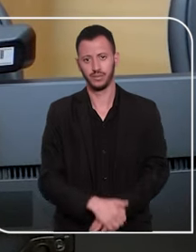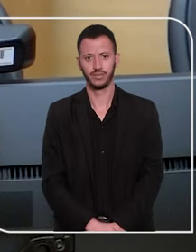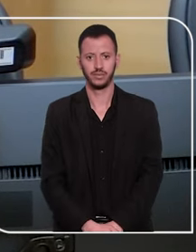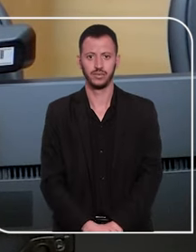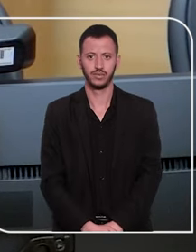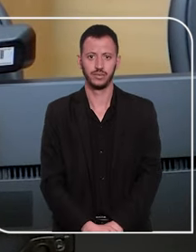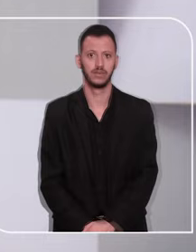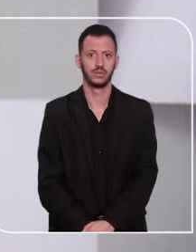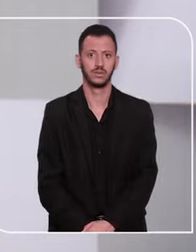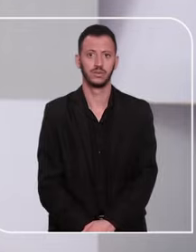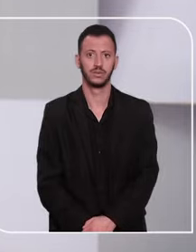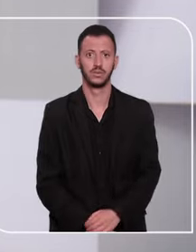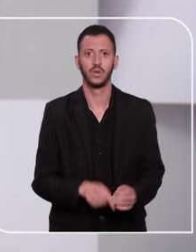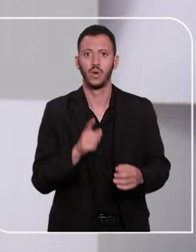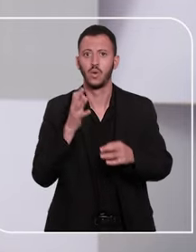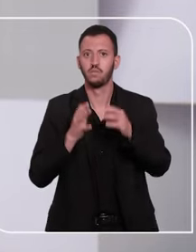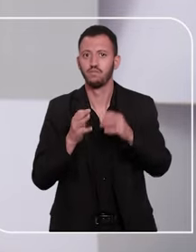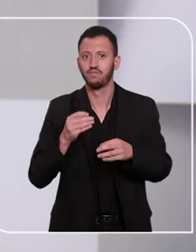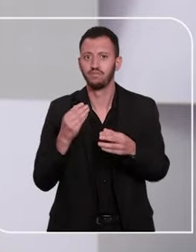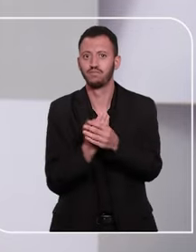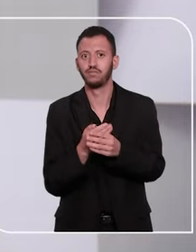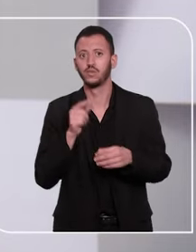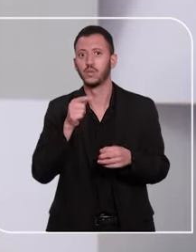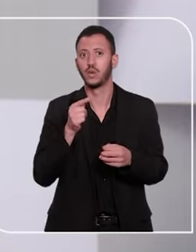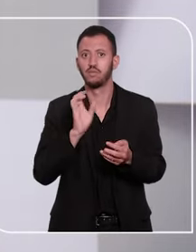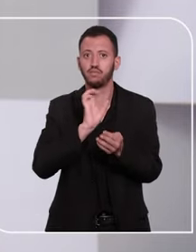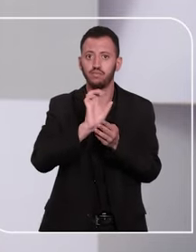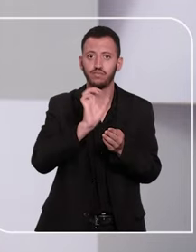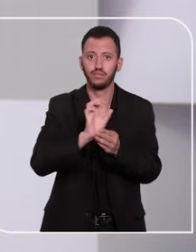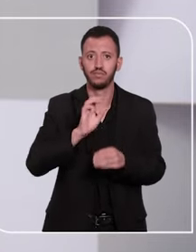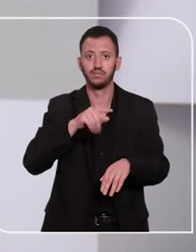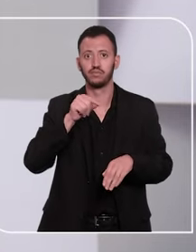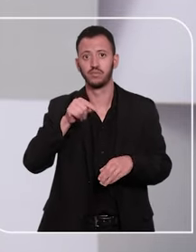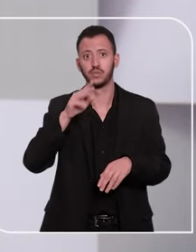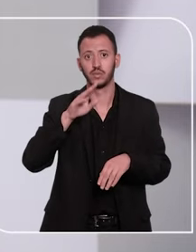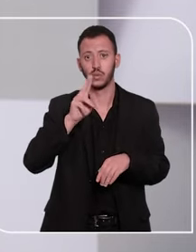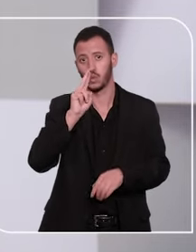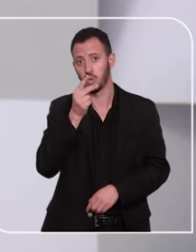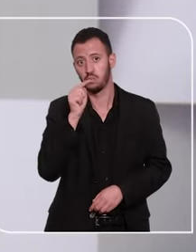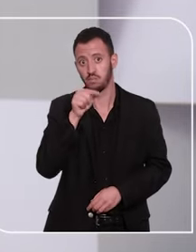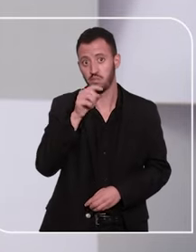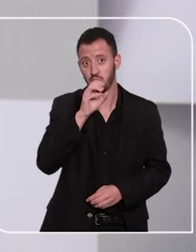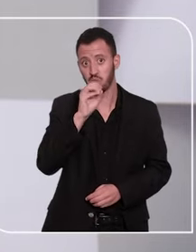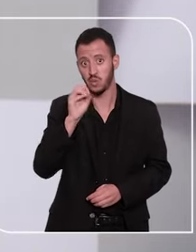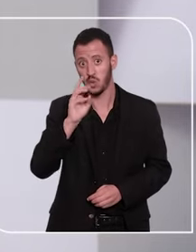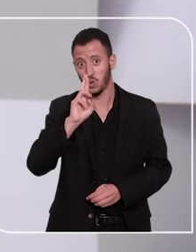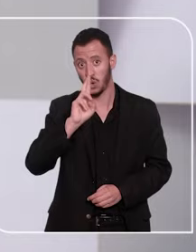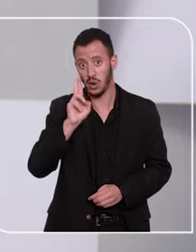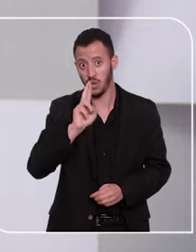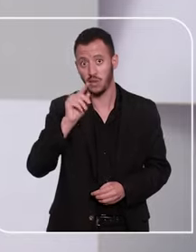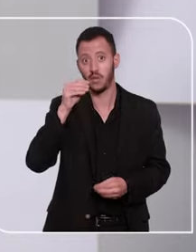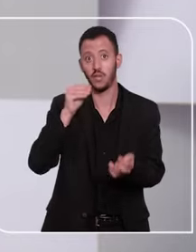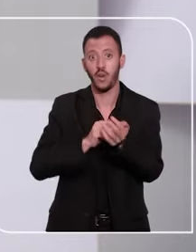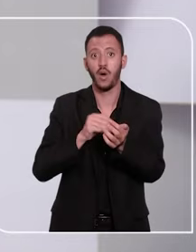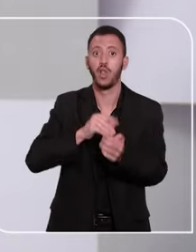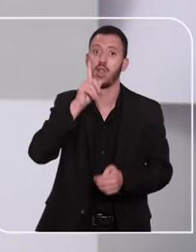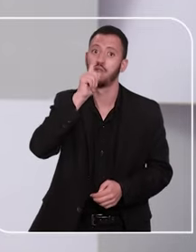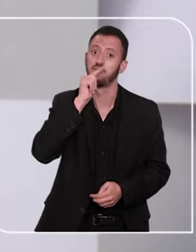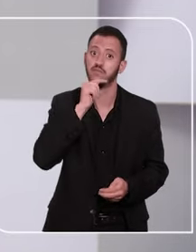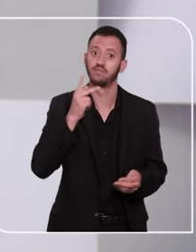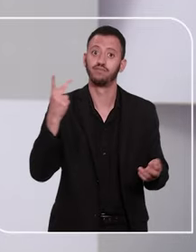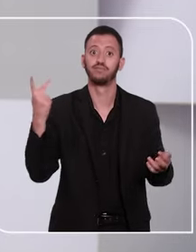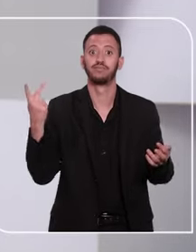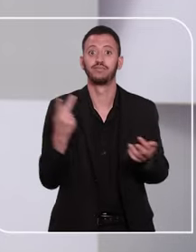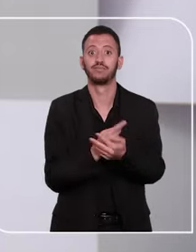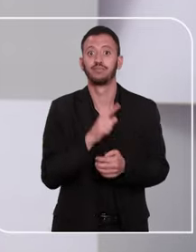justiça gratuita anulado julgamento que fixou indenização de cerca de r$ 2000 para vítimas de falta de